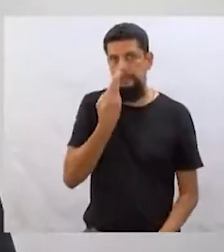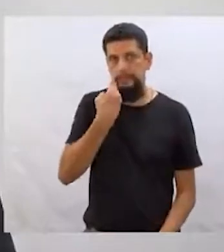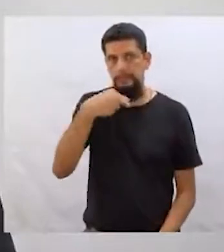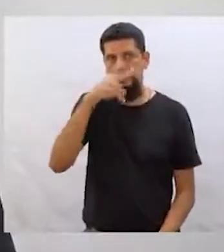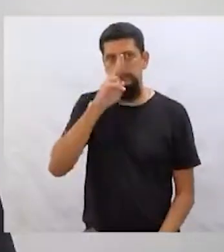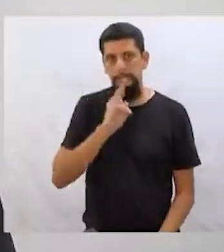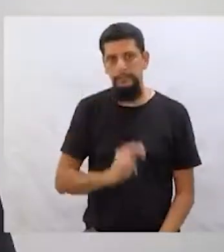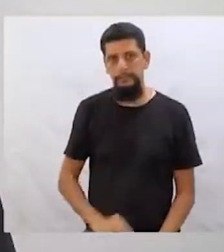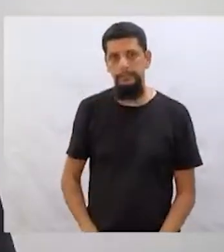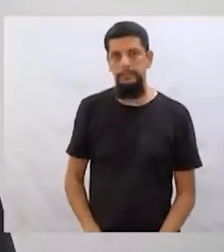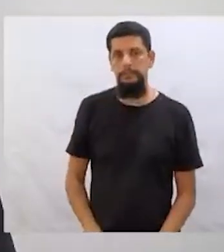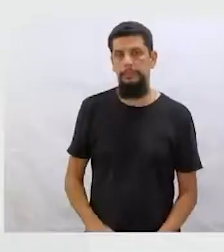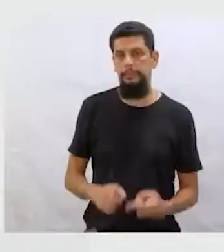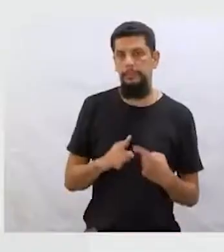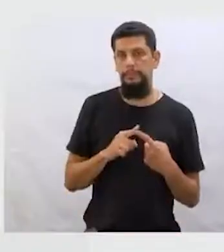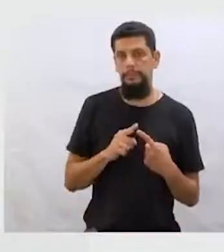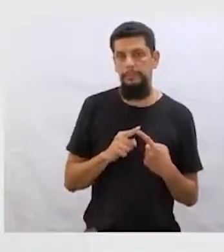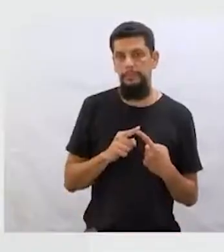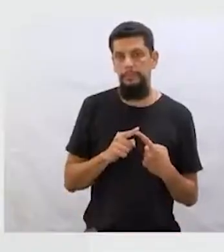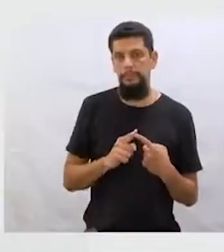palitos.